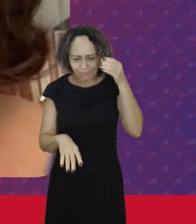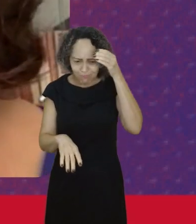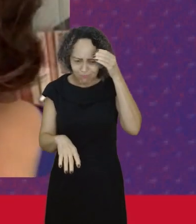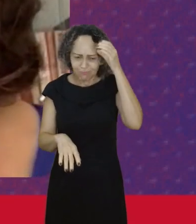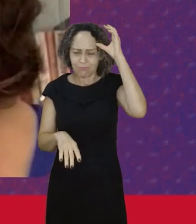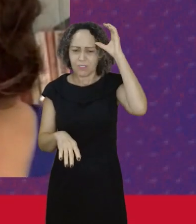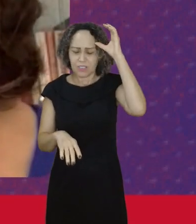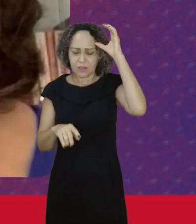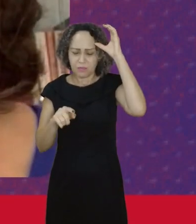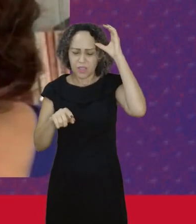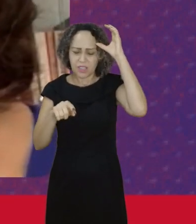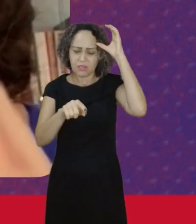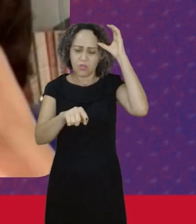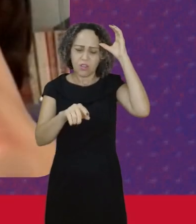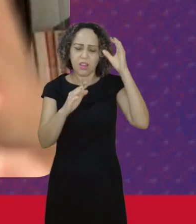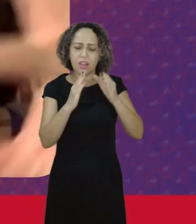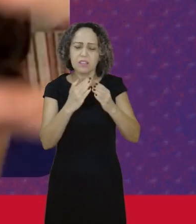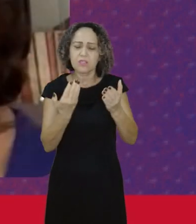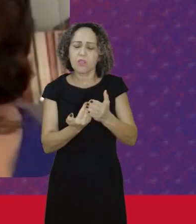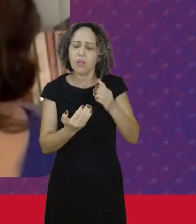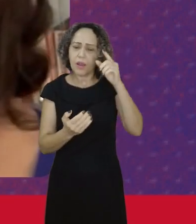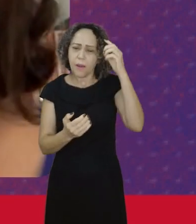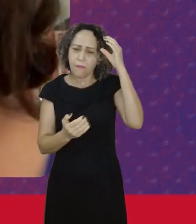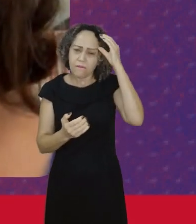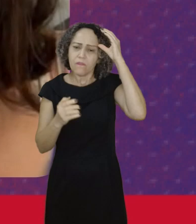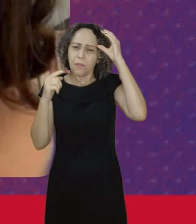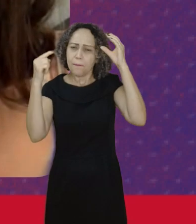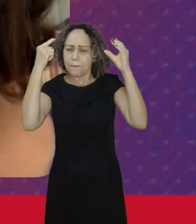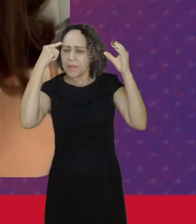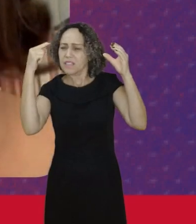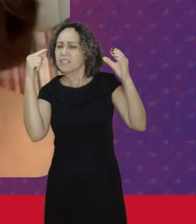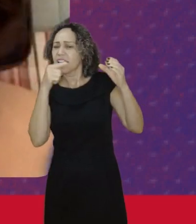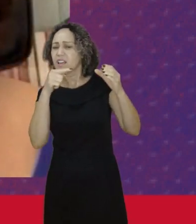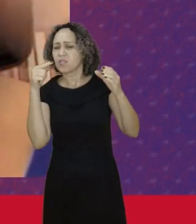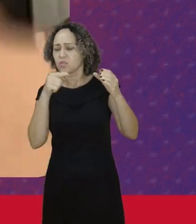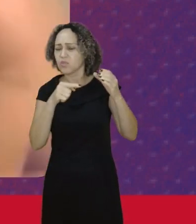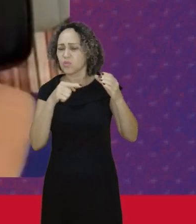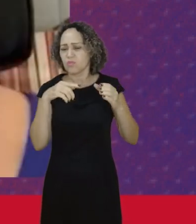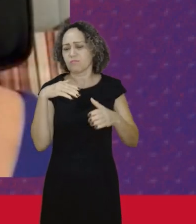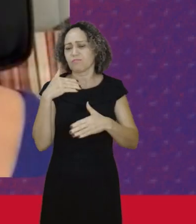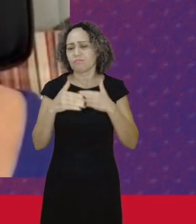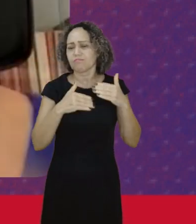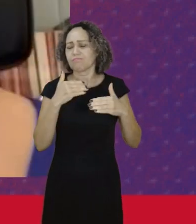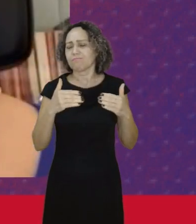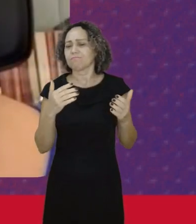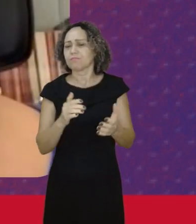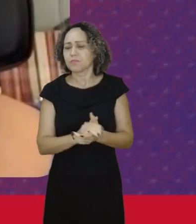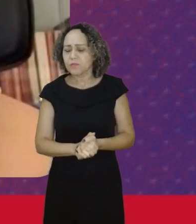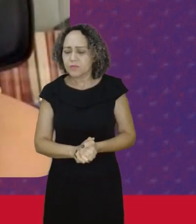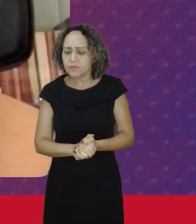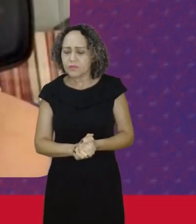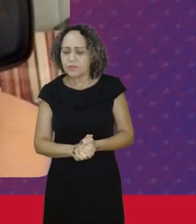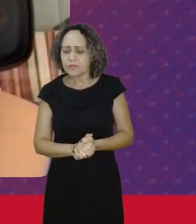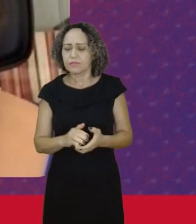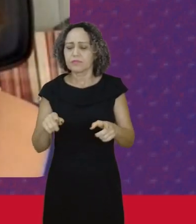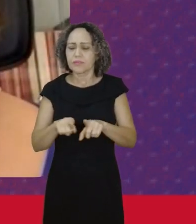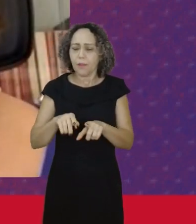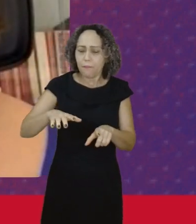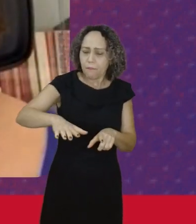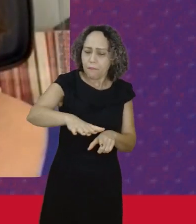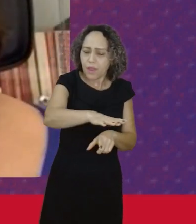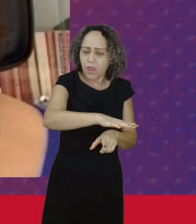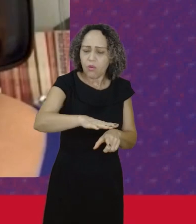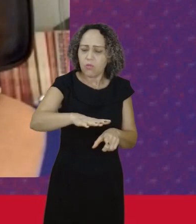Então, é importante que a gente discuta isso considerando um outro campo, que é o campo dos valores. Não